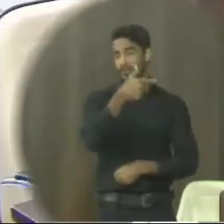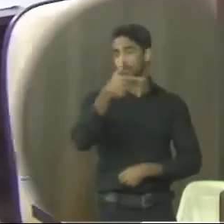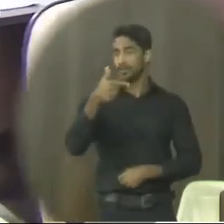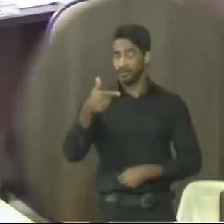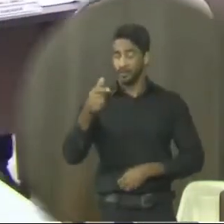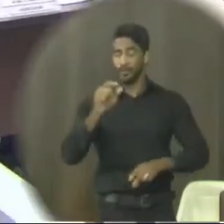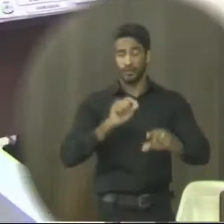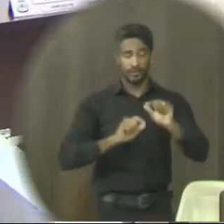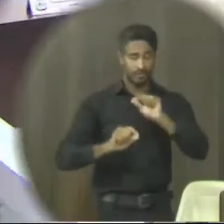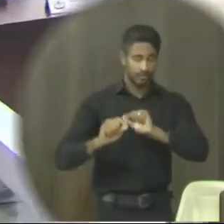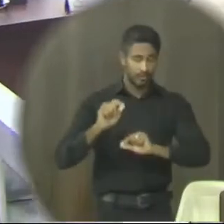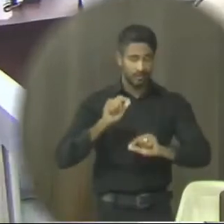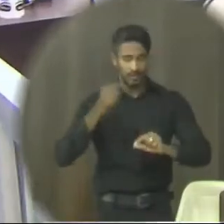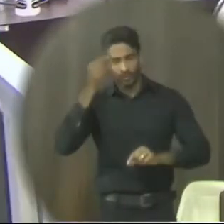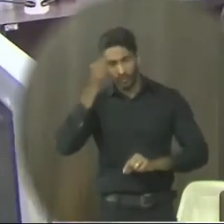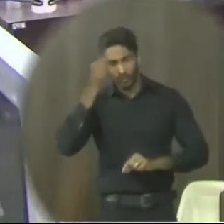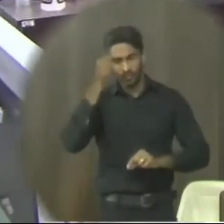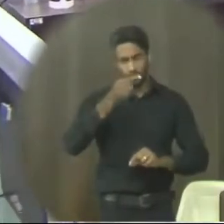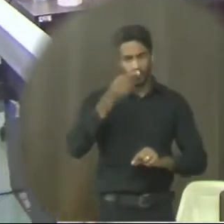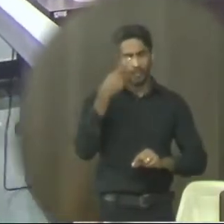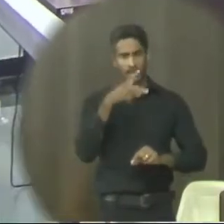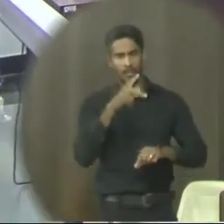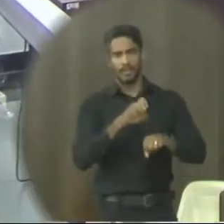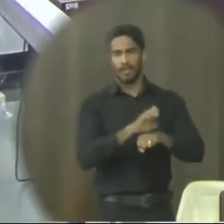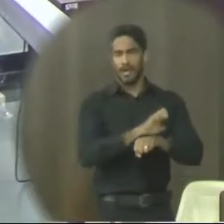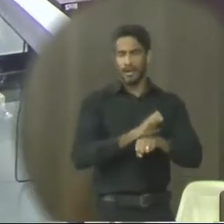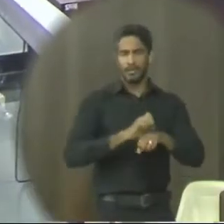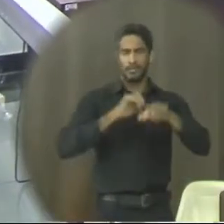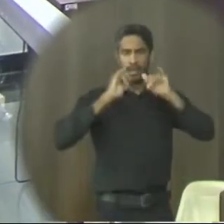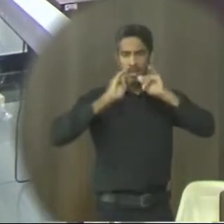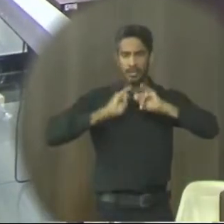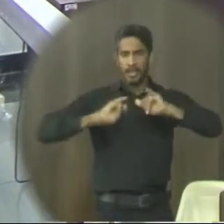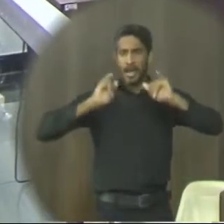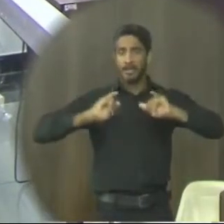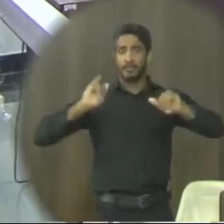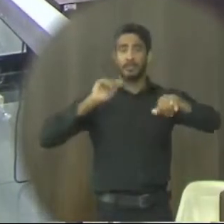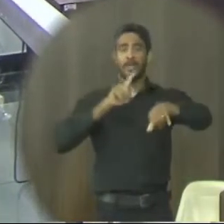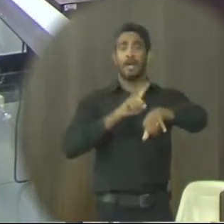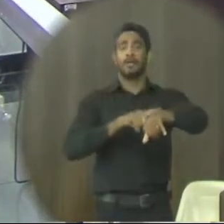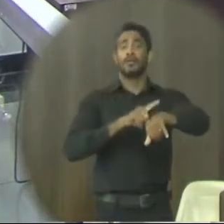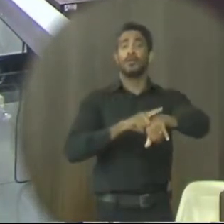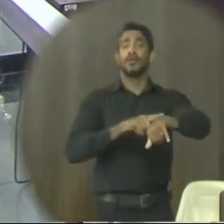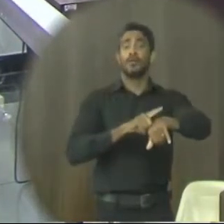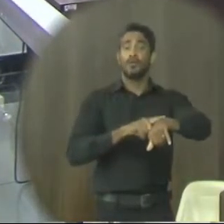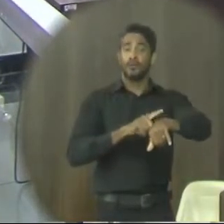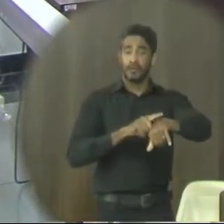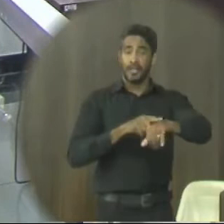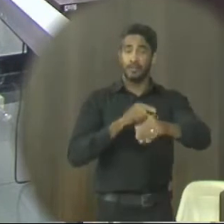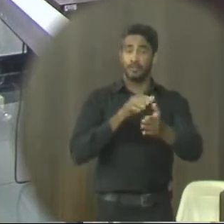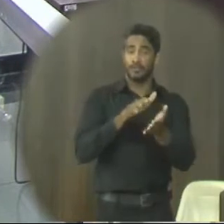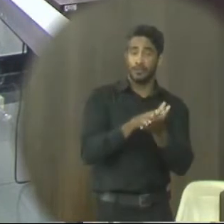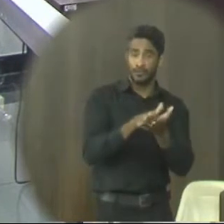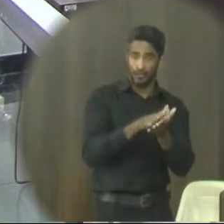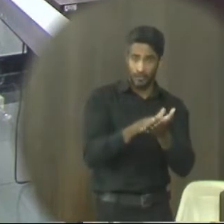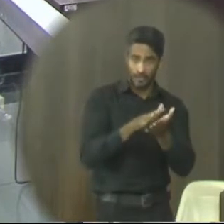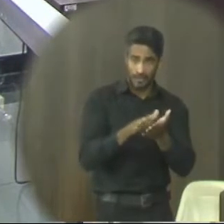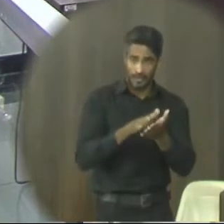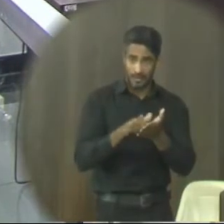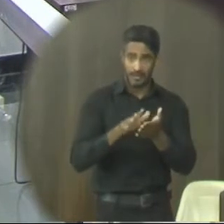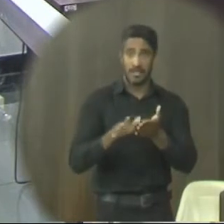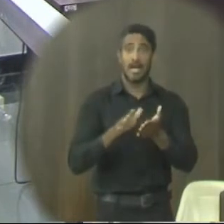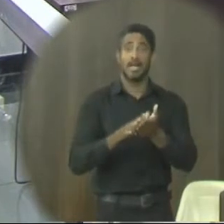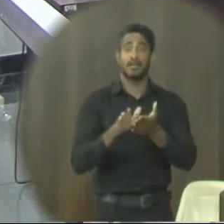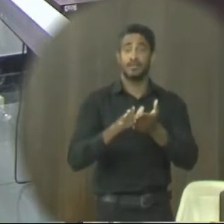que obriga o Poder Executivo a divulgar em tempo real as despesas e receitas do